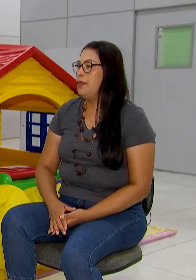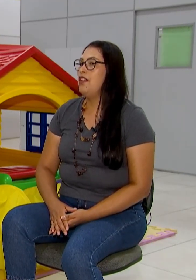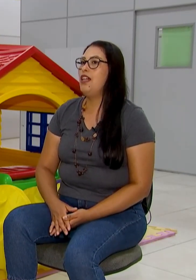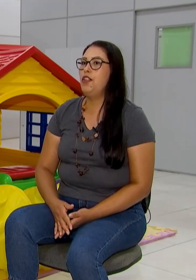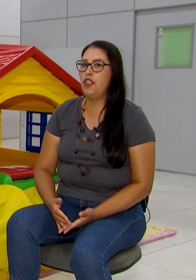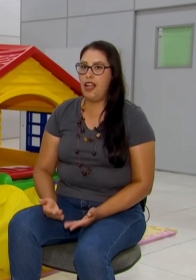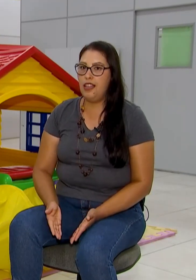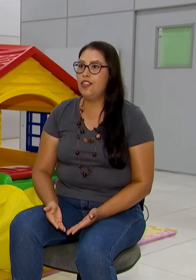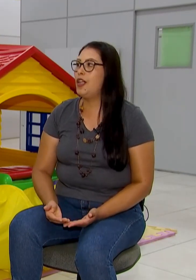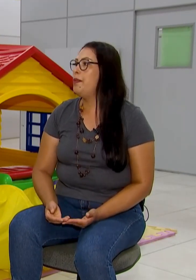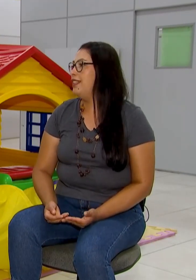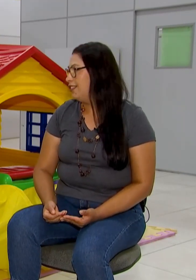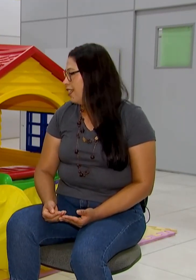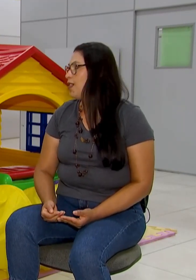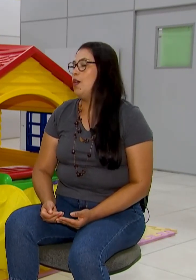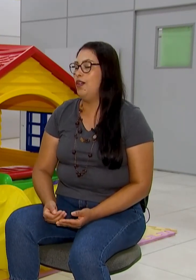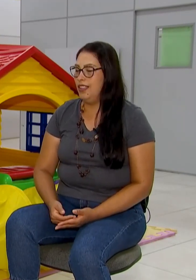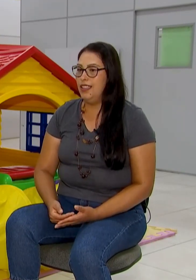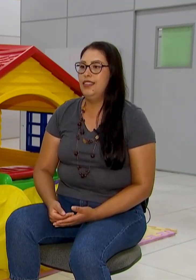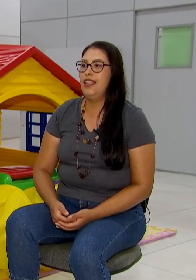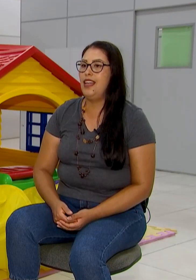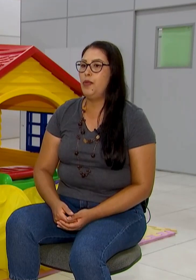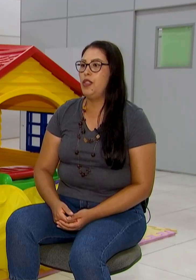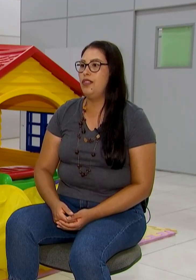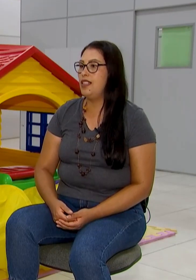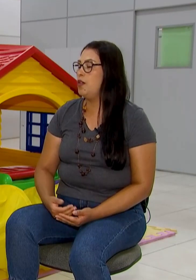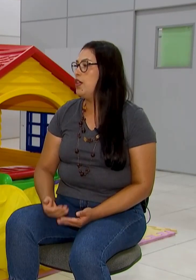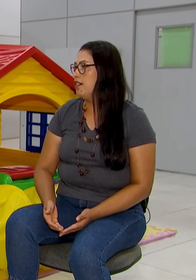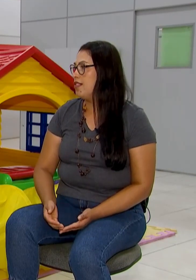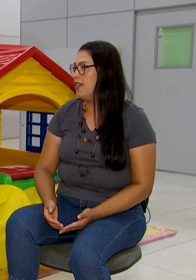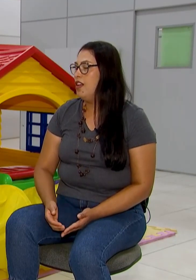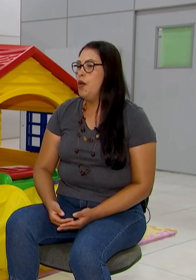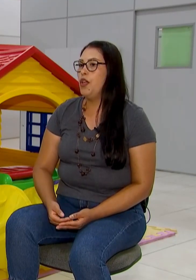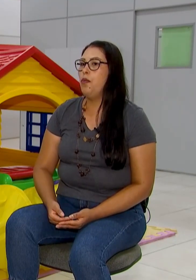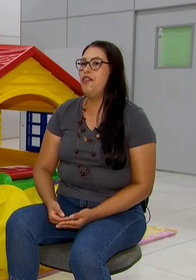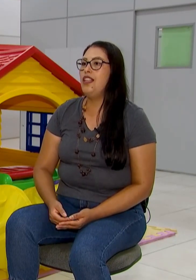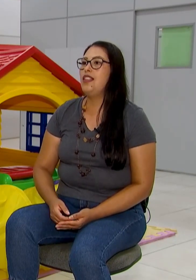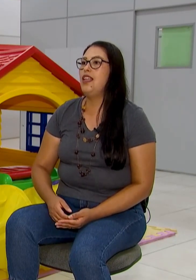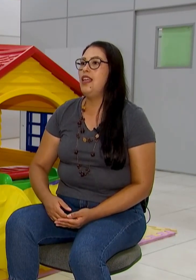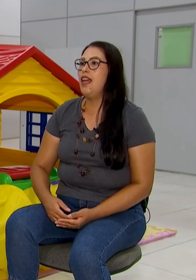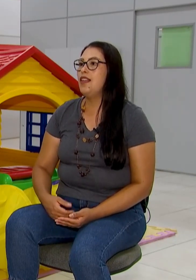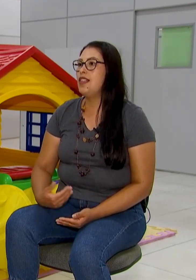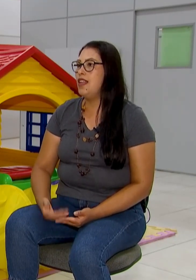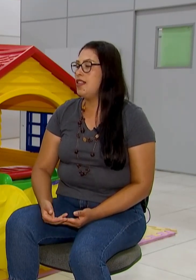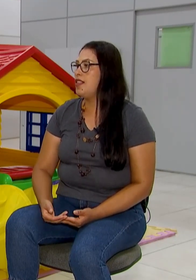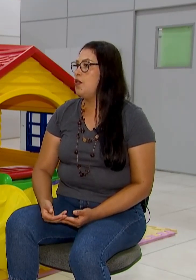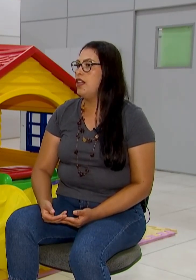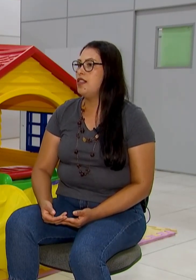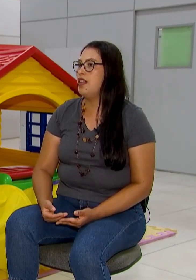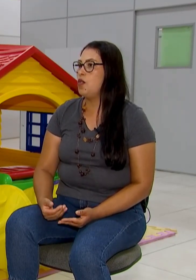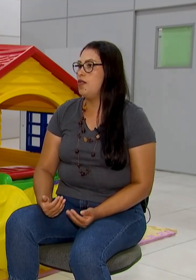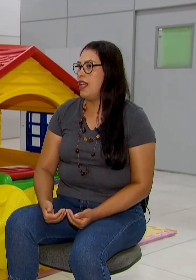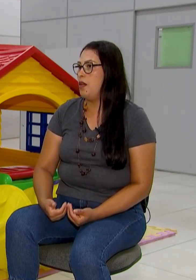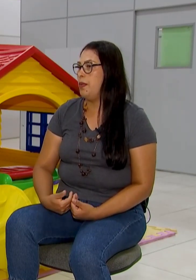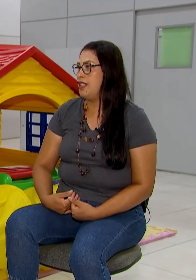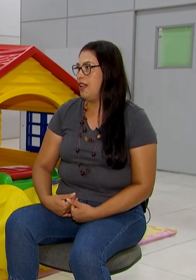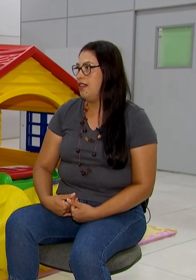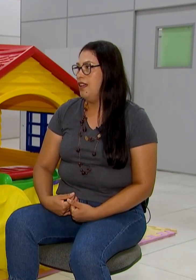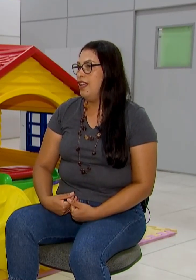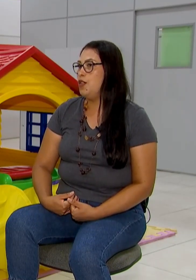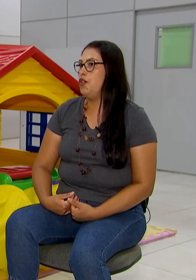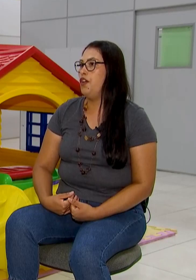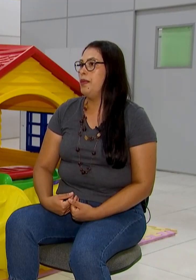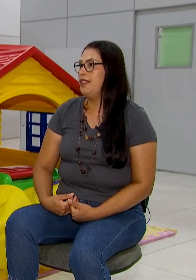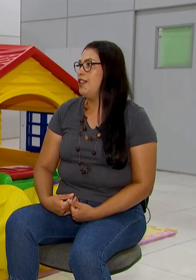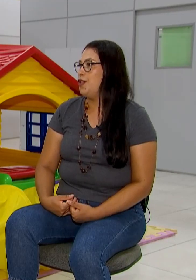parceira. Precisam acreditar no trabalho da escola, né? Eles precisam ter segurança, porque uma vez que elas têm essa segurança, elas conseguem